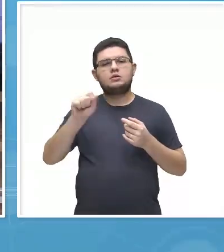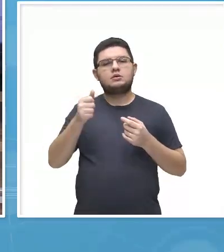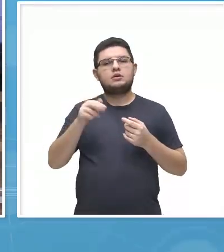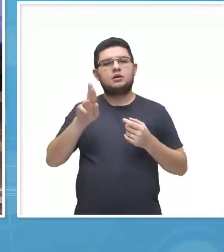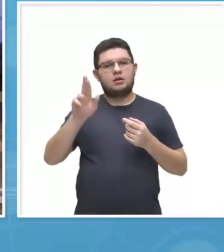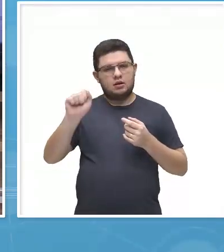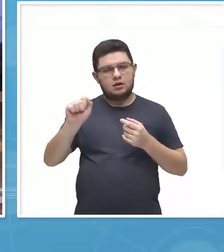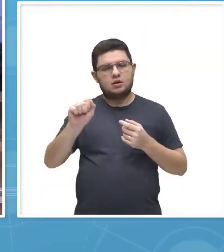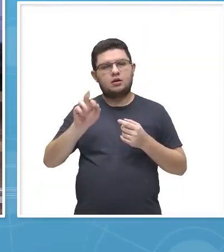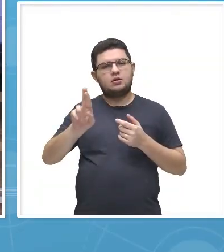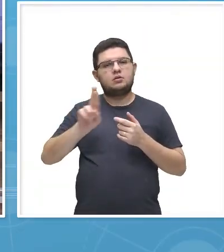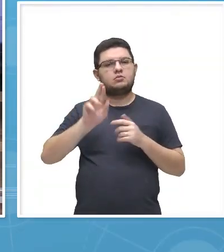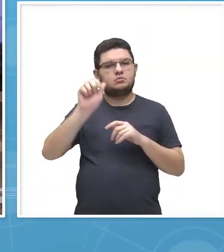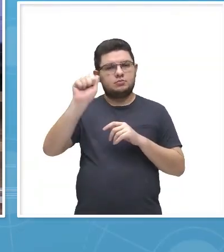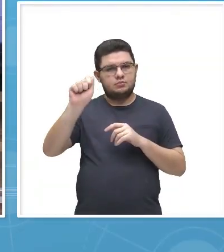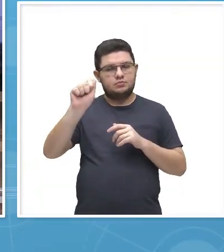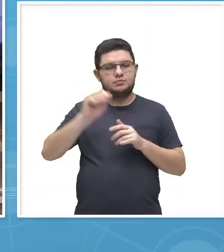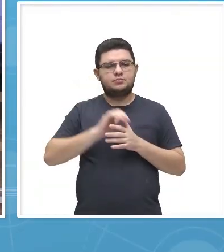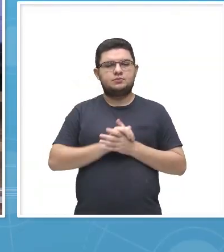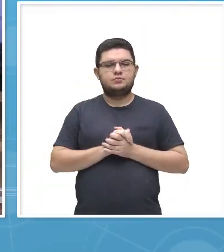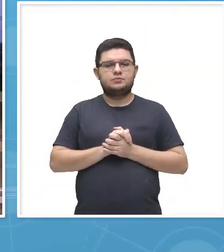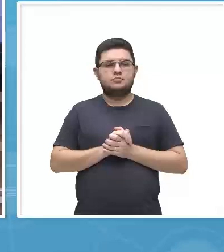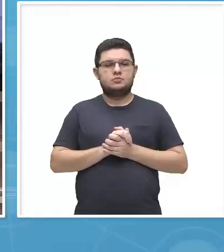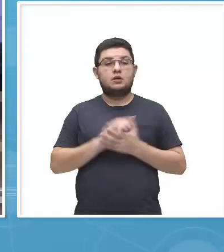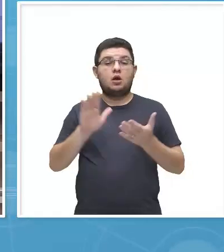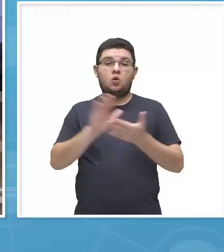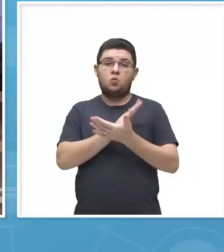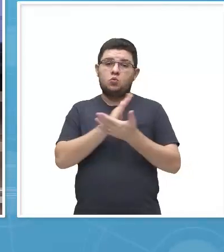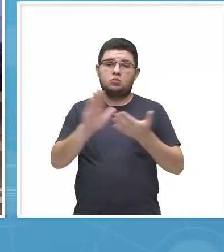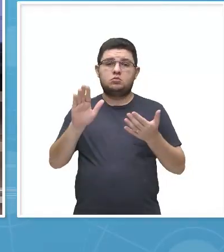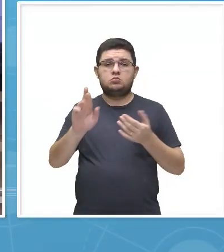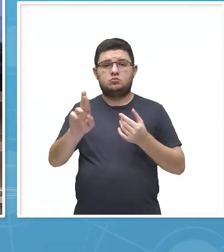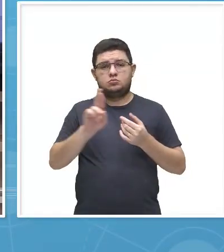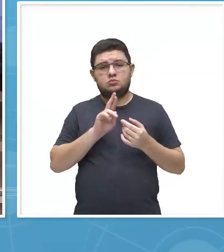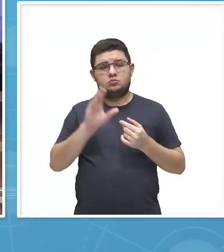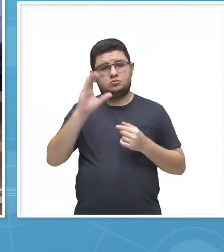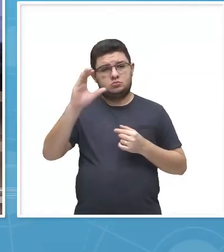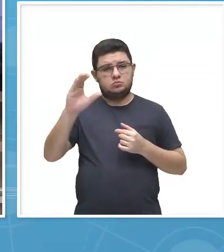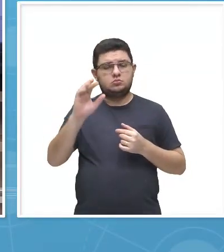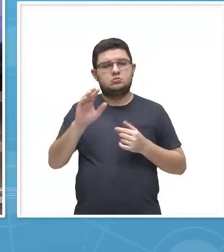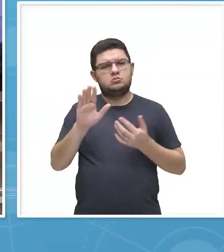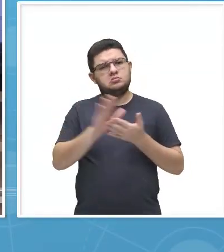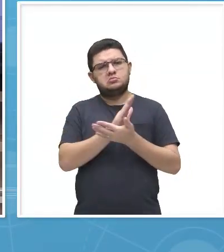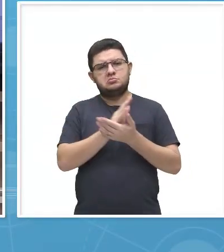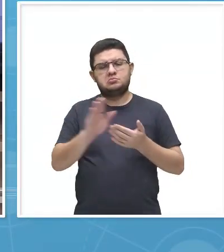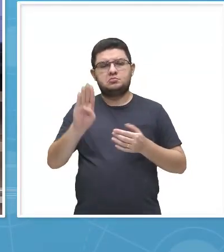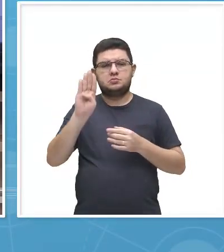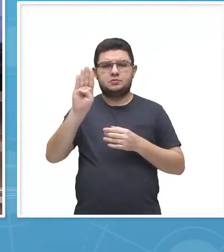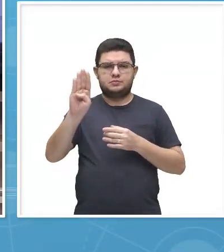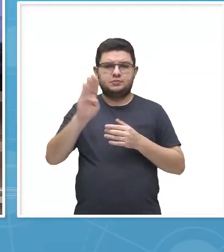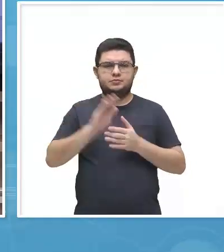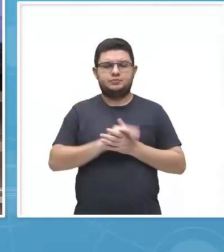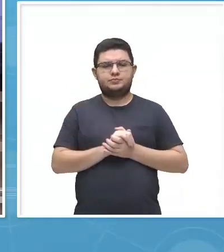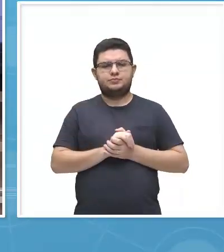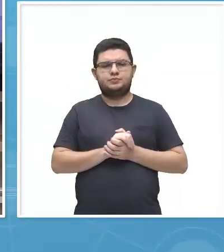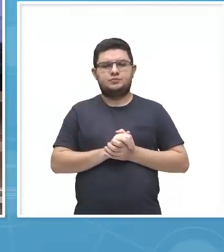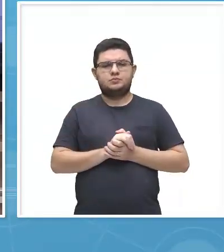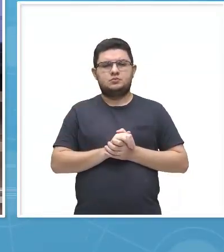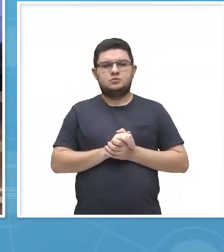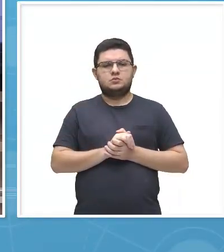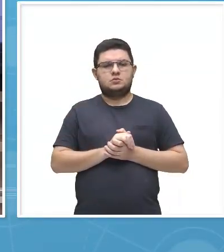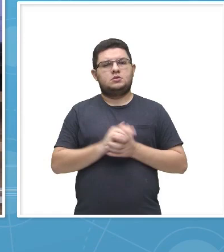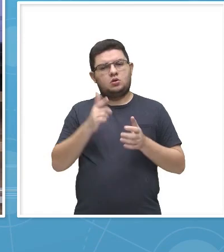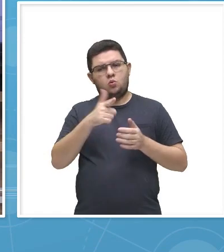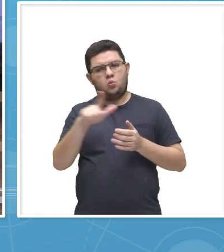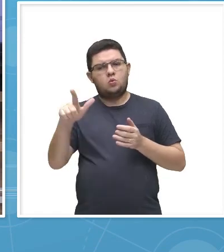que mais tem gente que tá na sexta a gente lá na bebê também o Léo me acho que a b a gente acompanhada